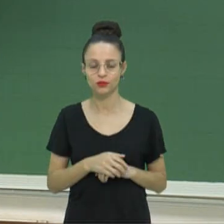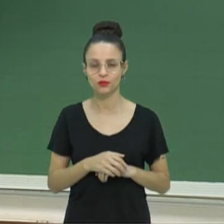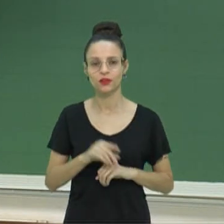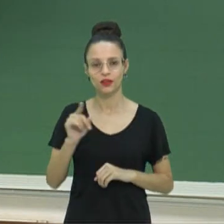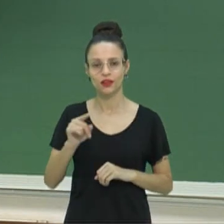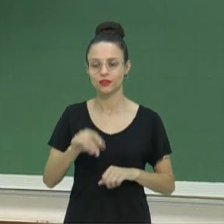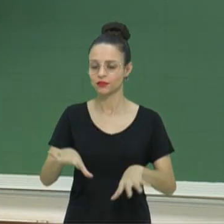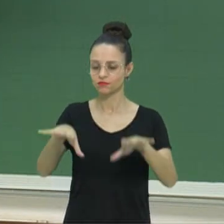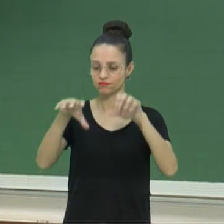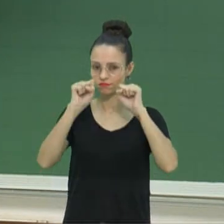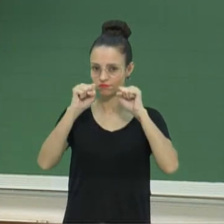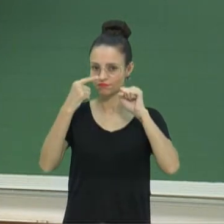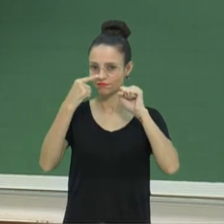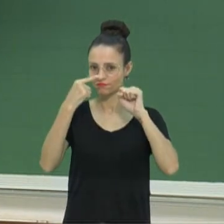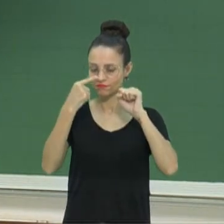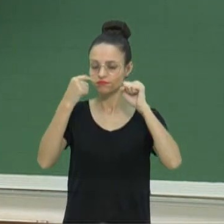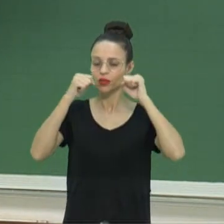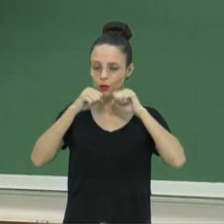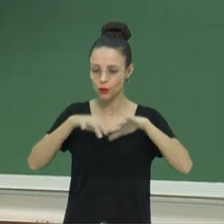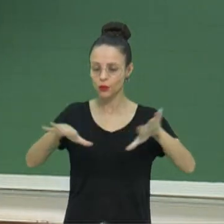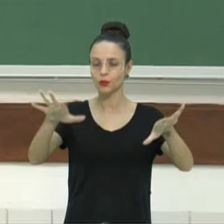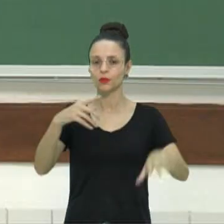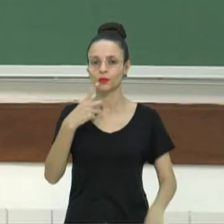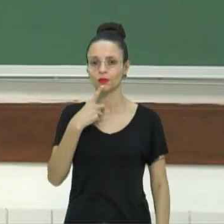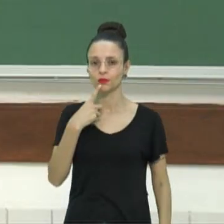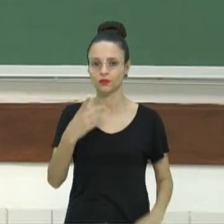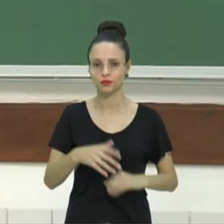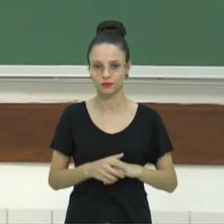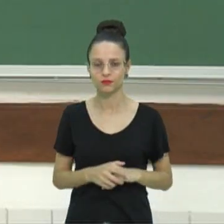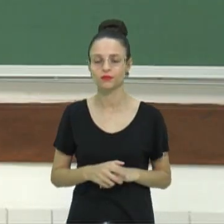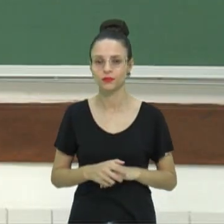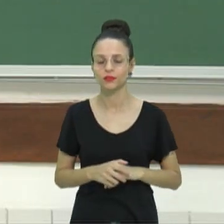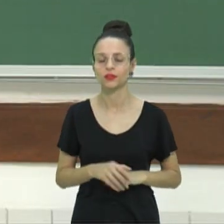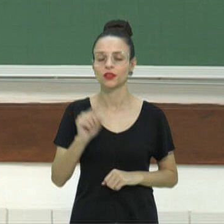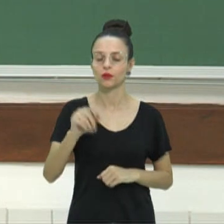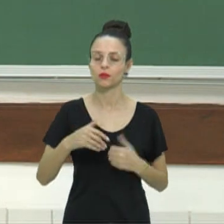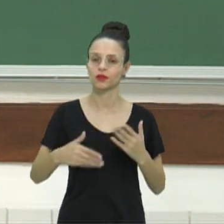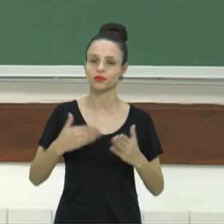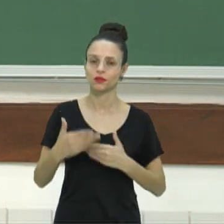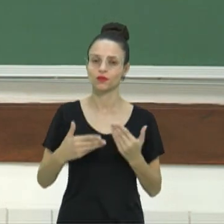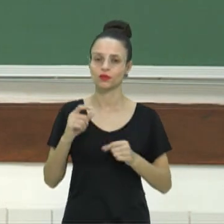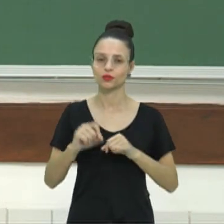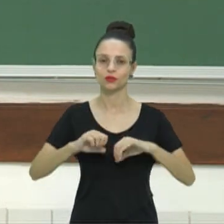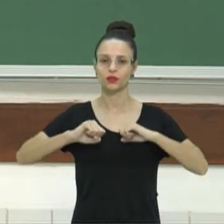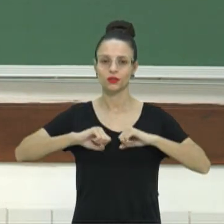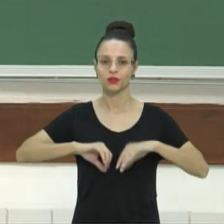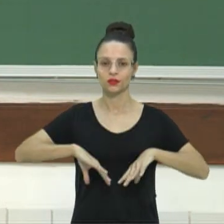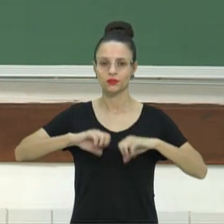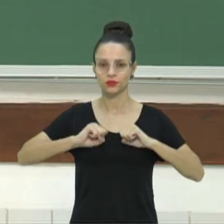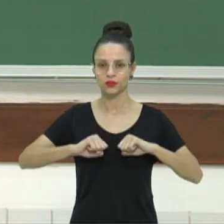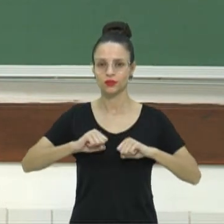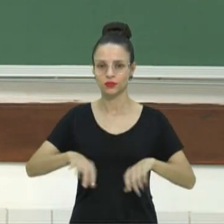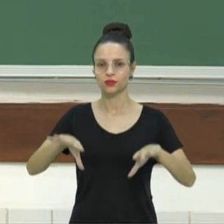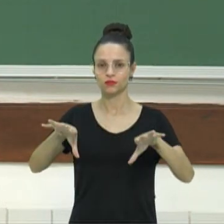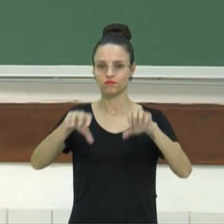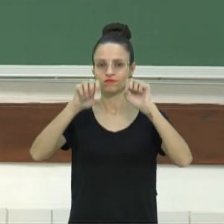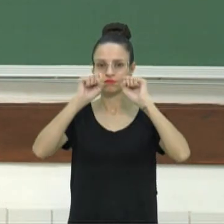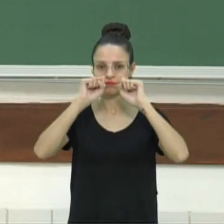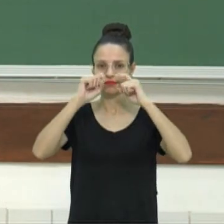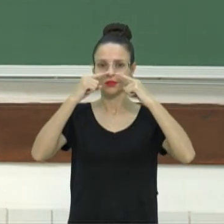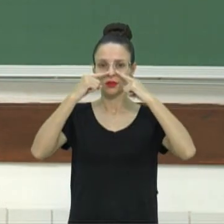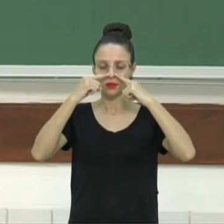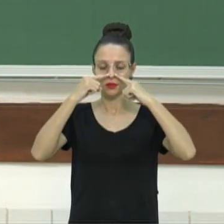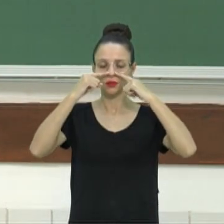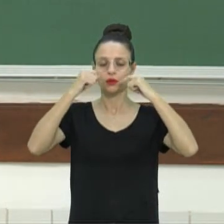Esse seria também um dos conceitos, a prática correta, está trabalhando ainda mais, né, para estar desenvolvendo a questão da respiração. Inspirar pelo nariz,